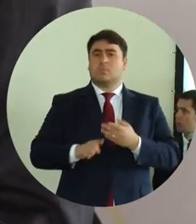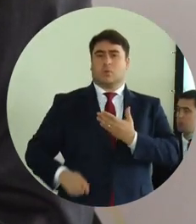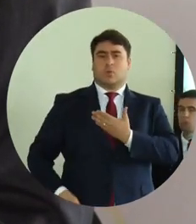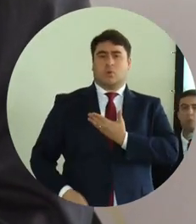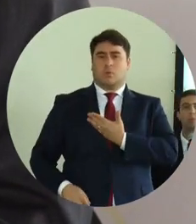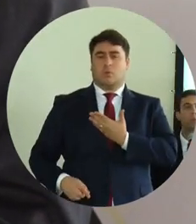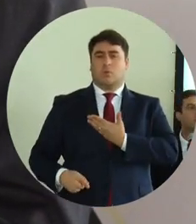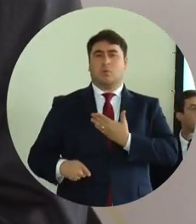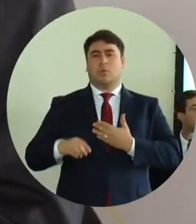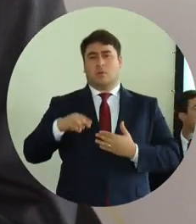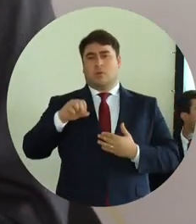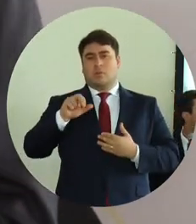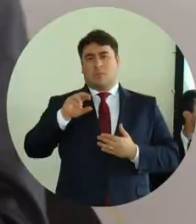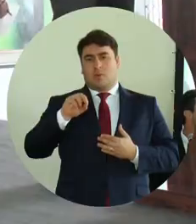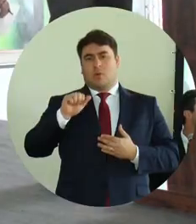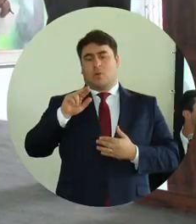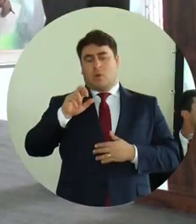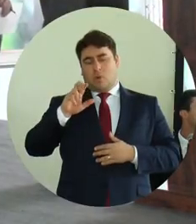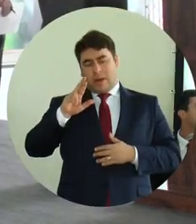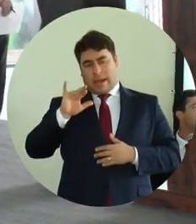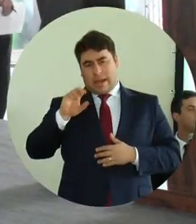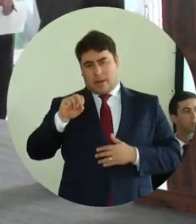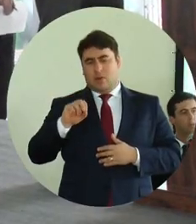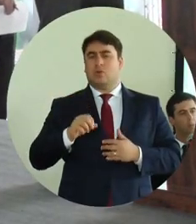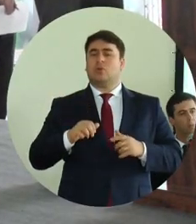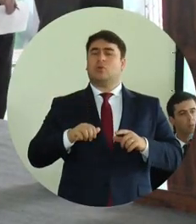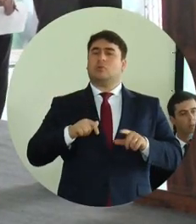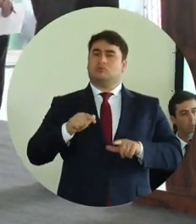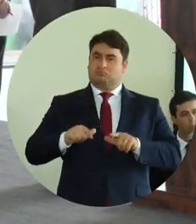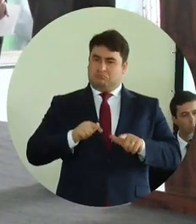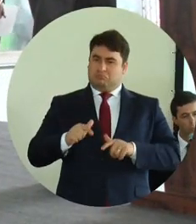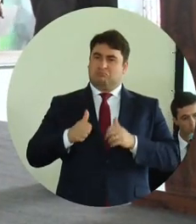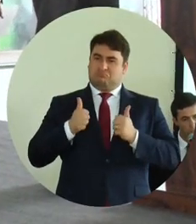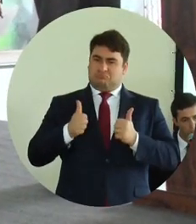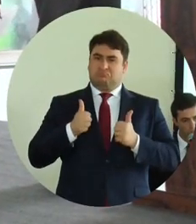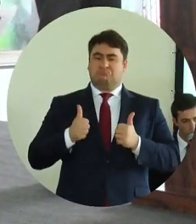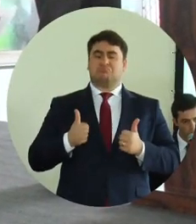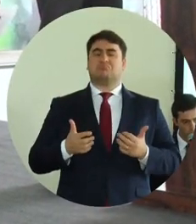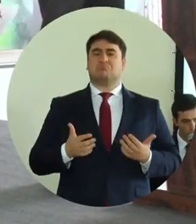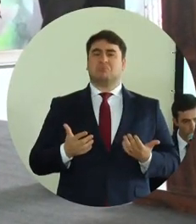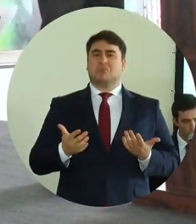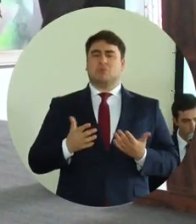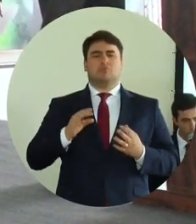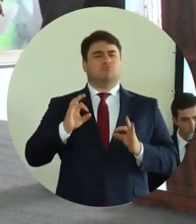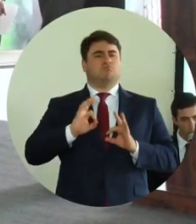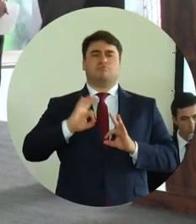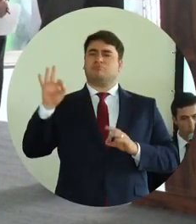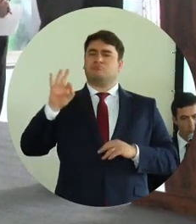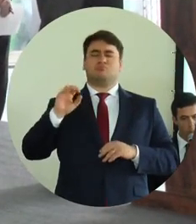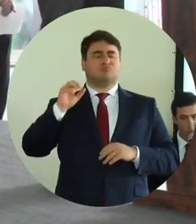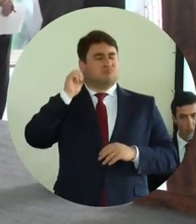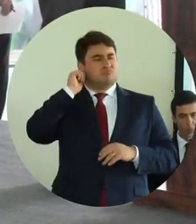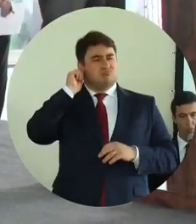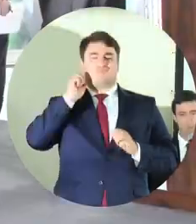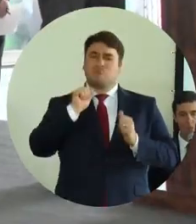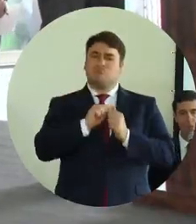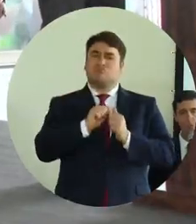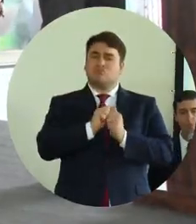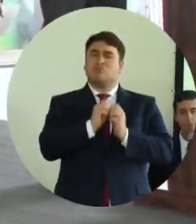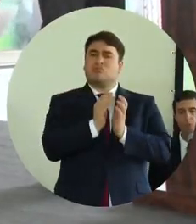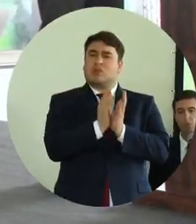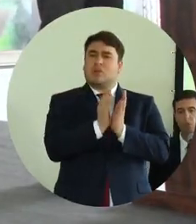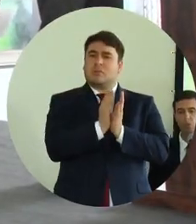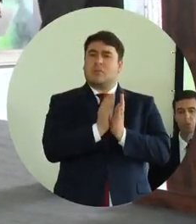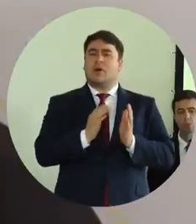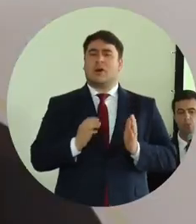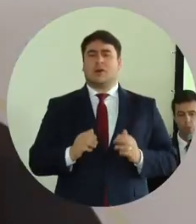amigos Marco Aurélio Bialy, que faz um trabalho incrível junto às APAES,